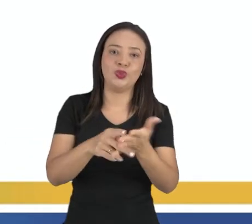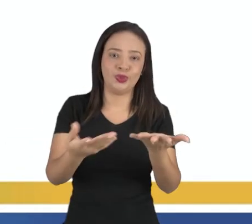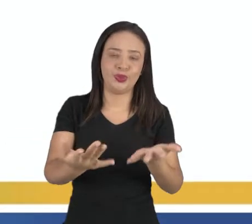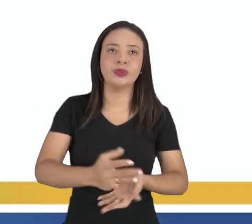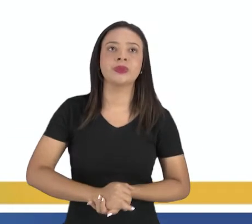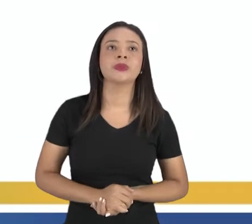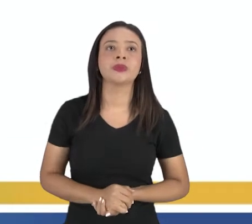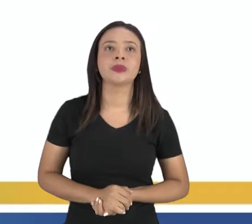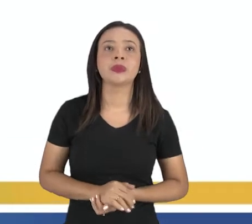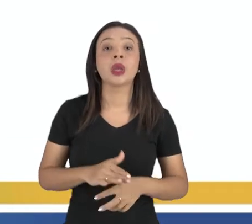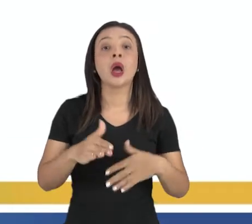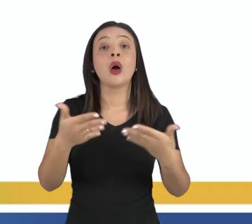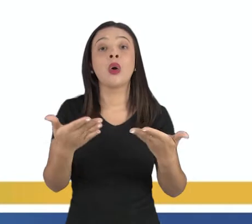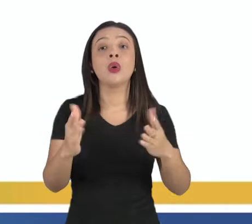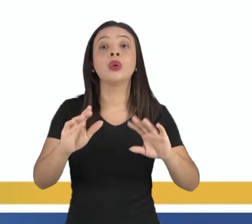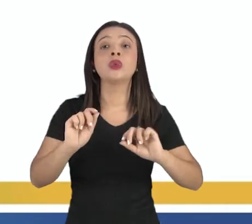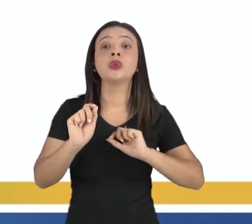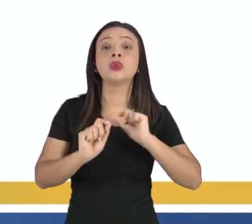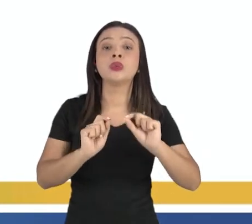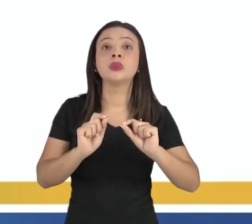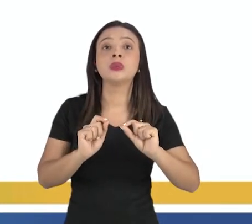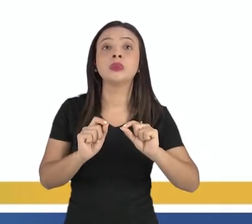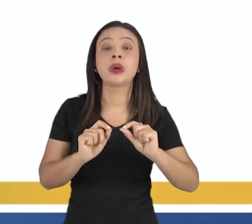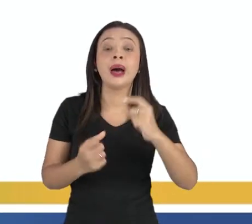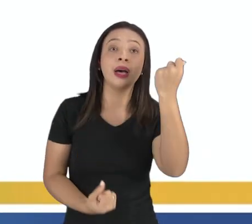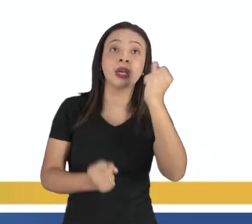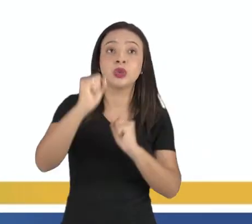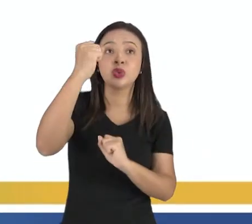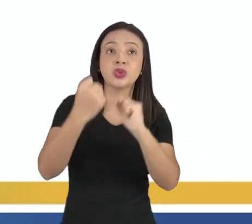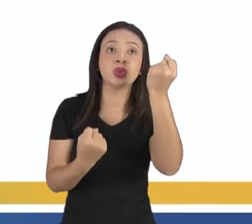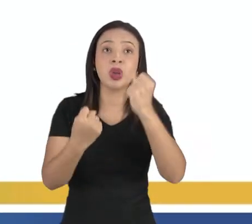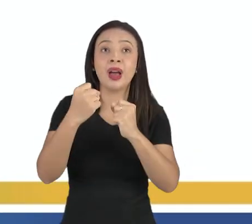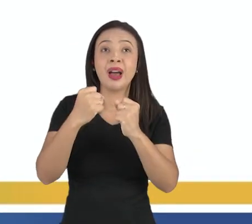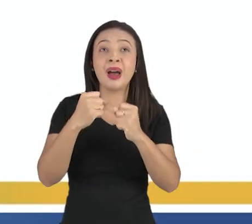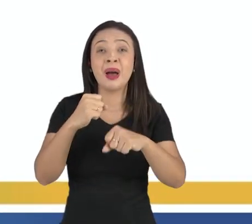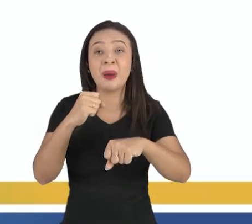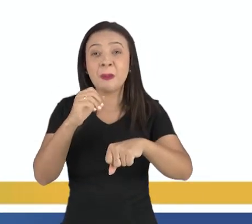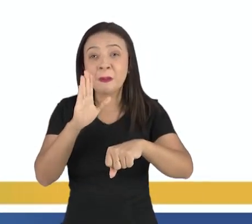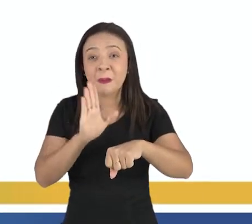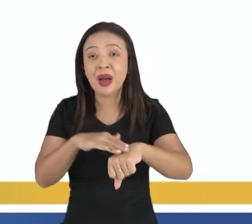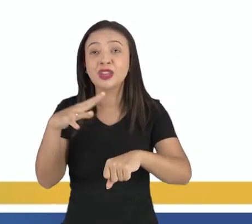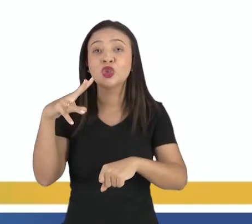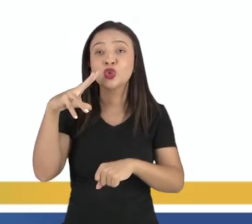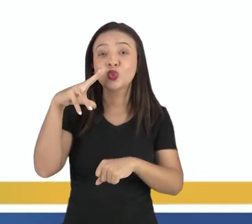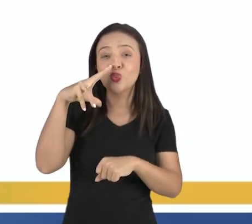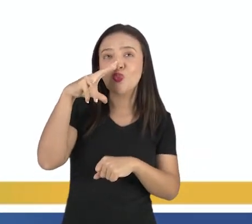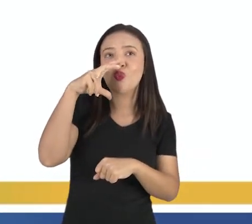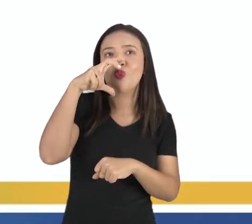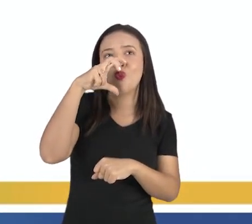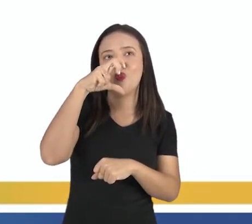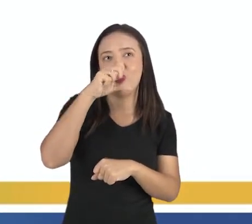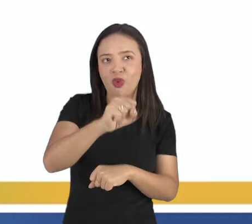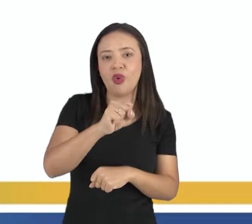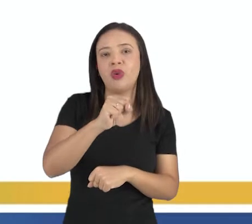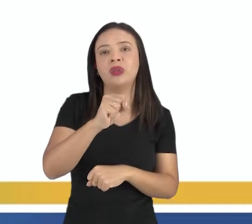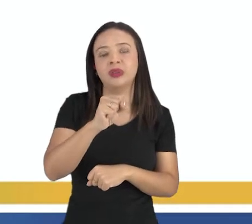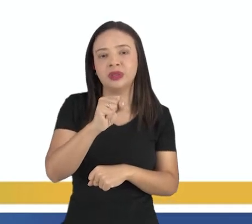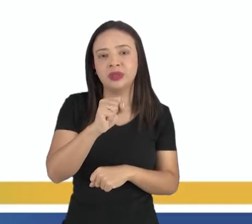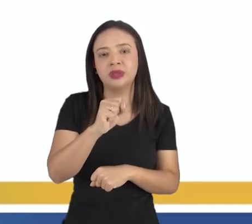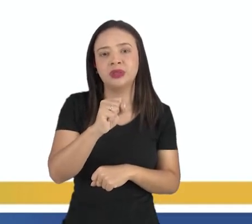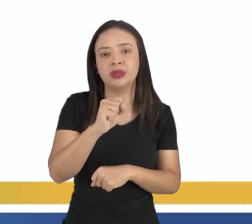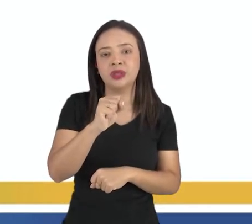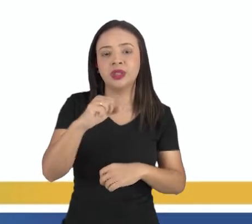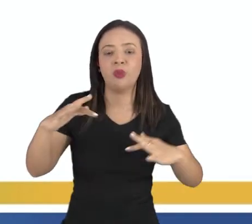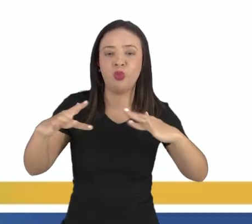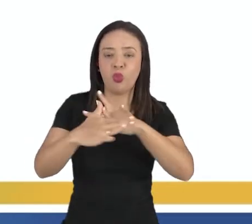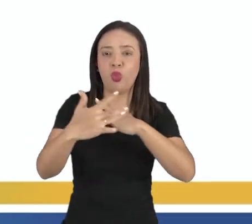nós temos, portanto, a industrialização intensifica, olha o detalhe, a urbanização das sociedades. Então